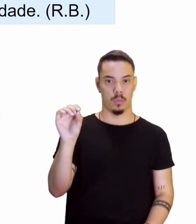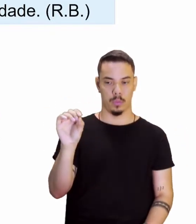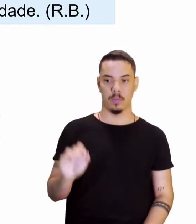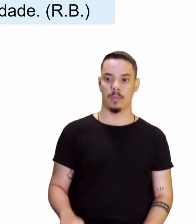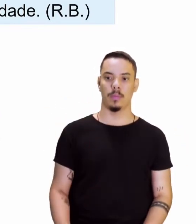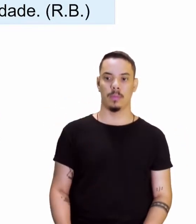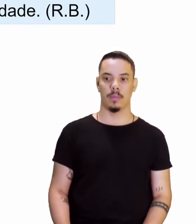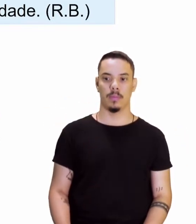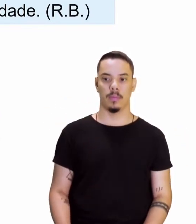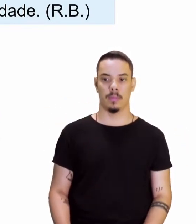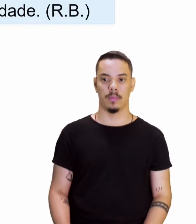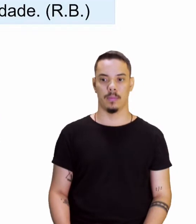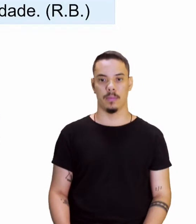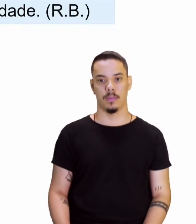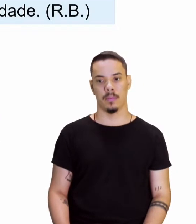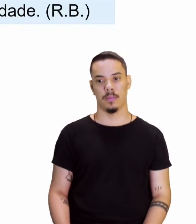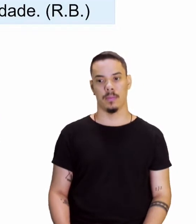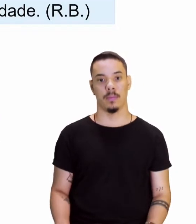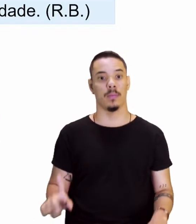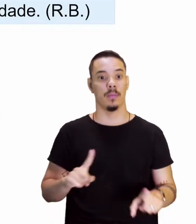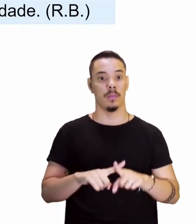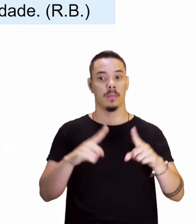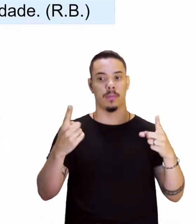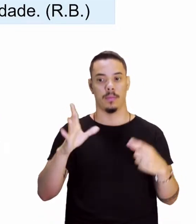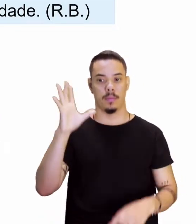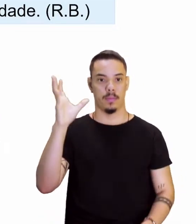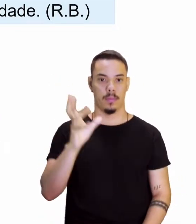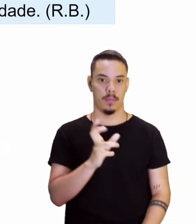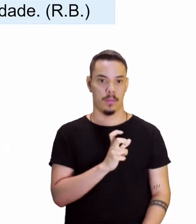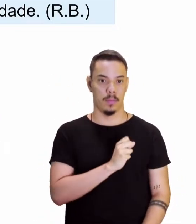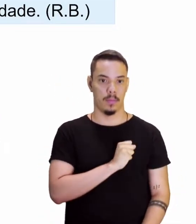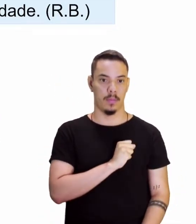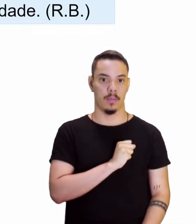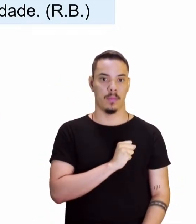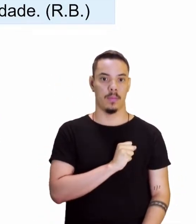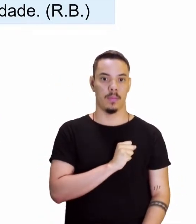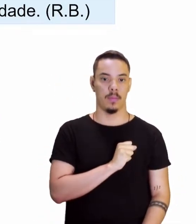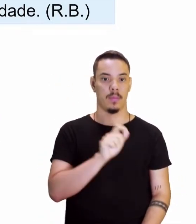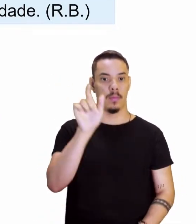Presta atenção nesse outro. Mas o amor pelos moços